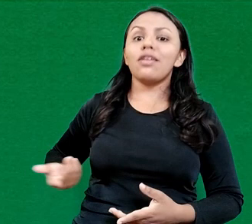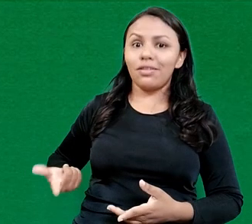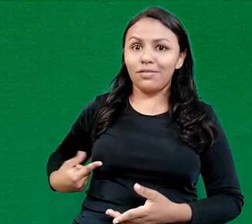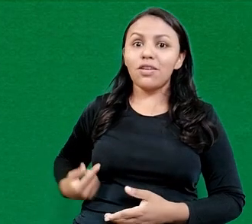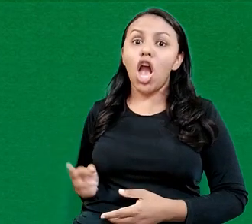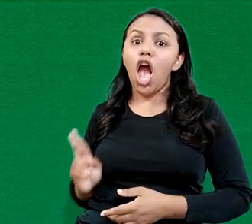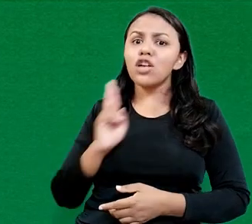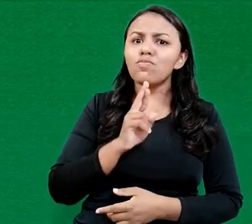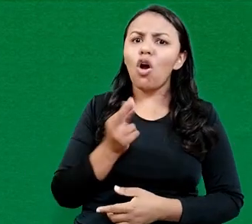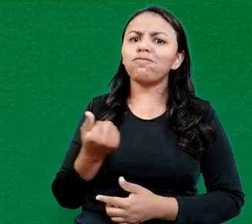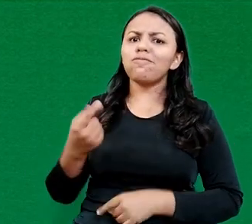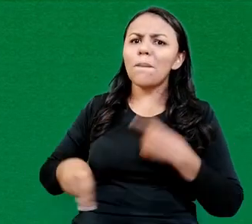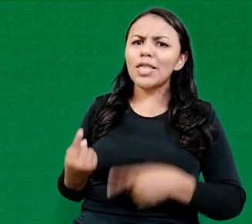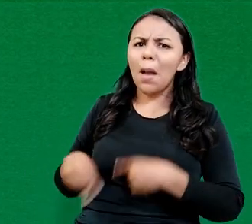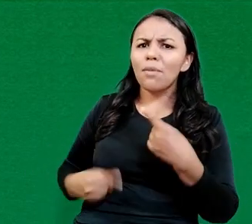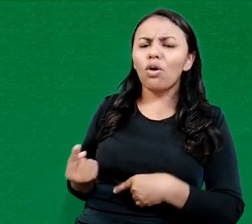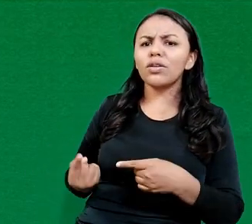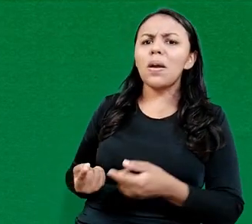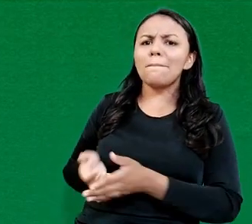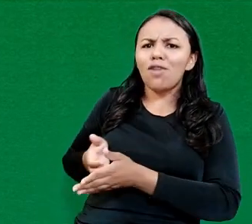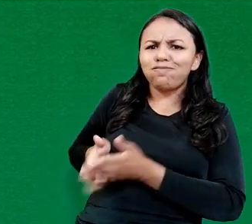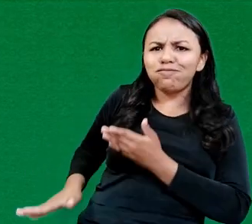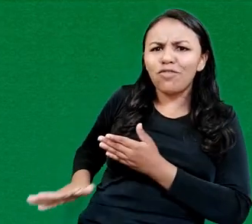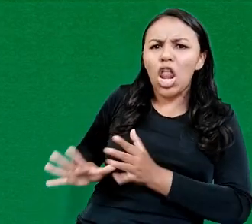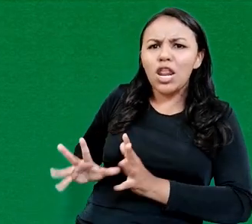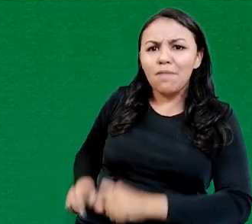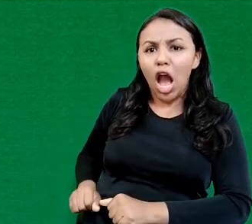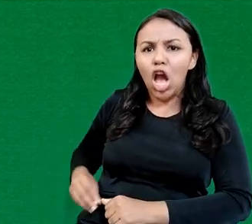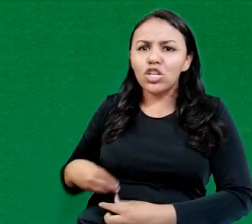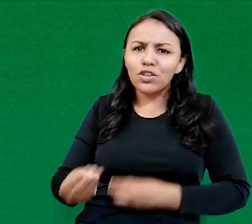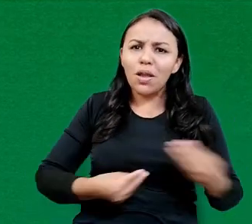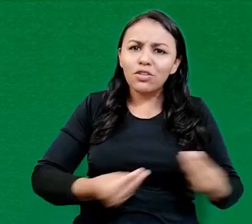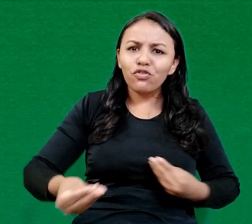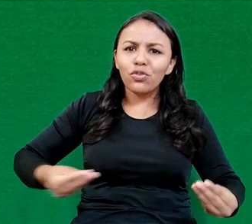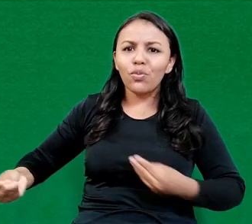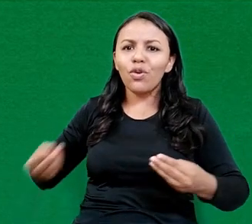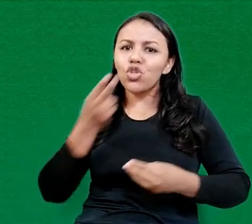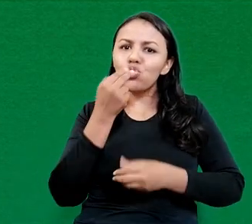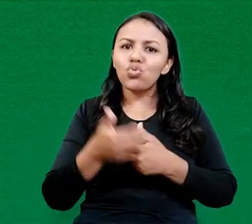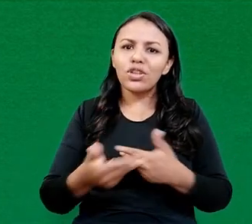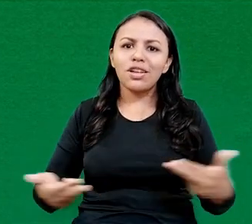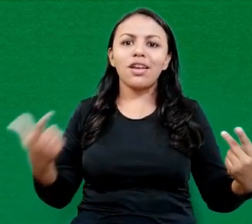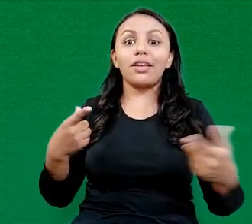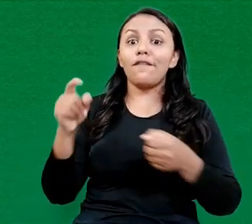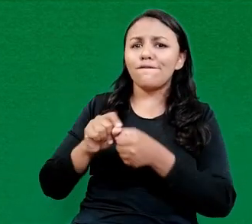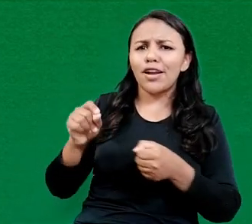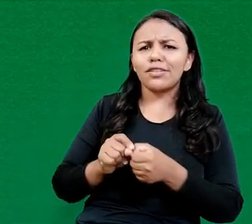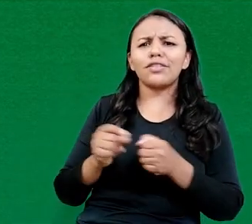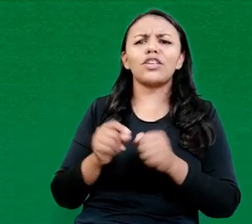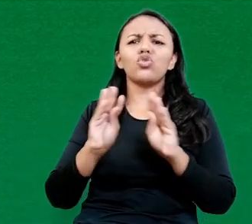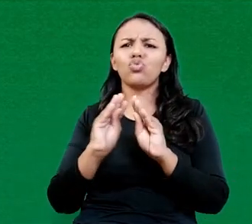metabólicas para justamente eliminar, para poder distribuir nutrientes, para poder produzir substâncias, para poder fazer